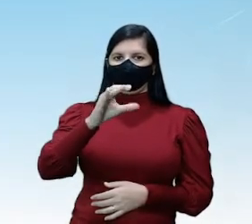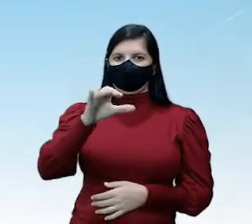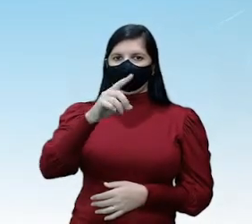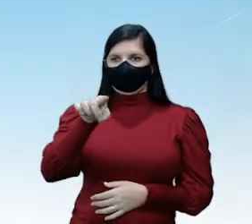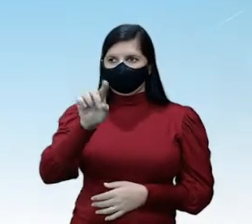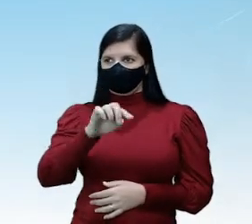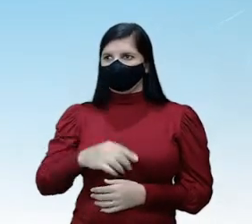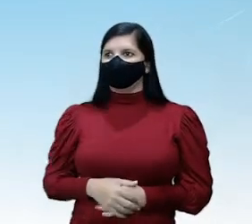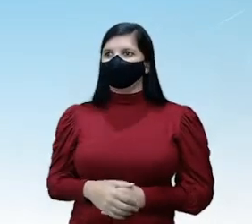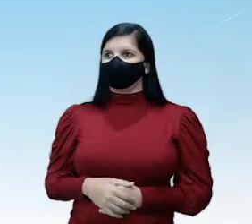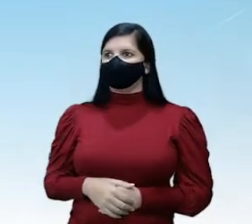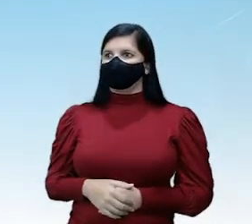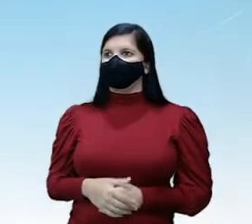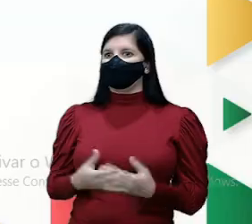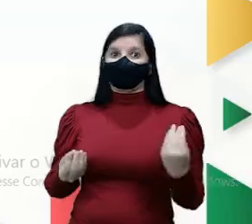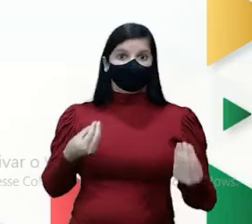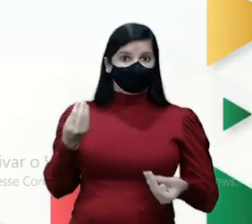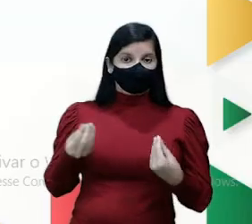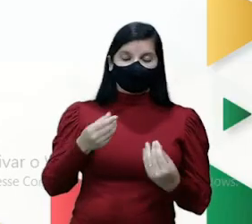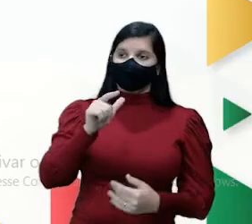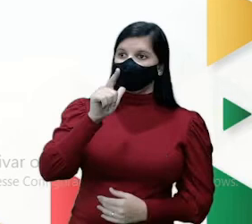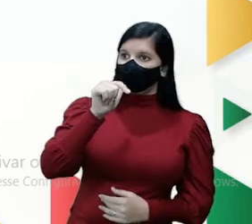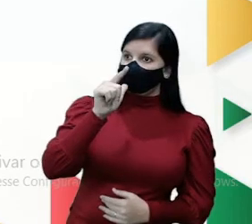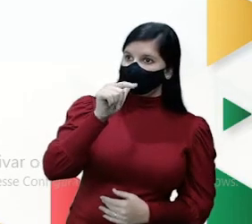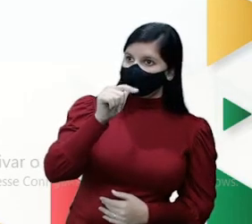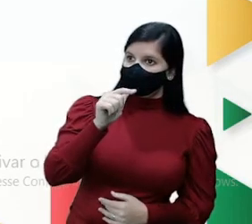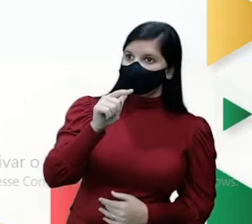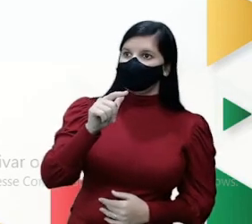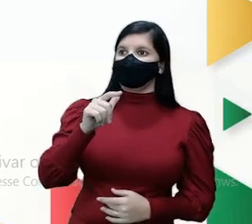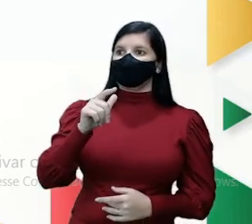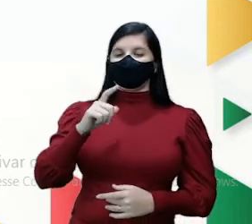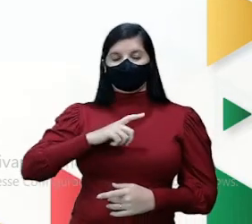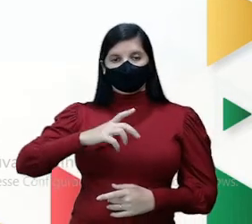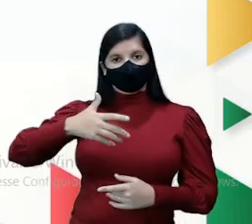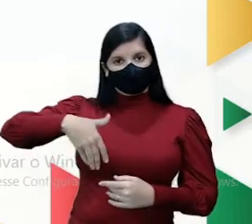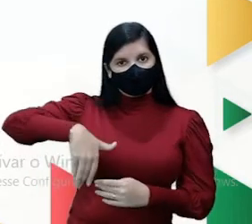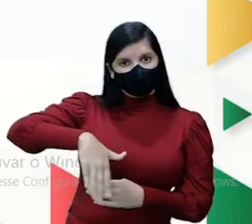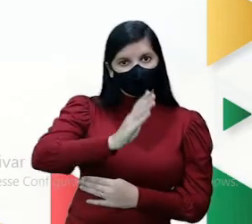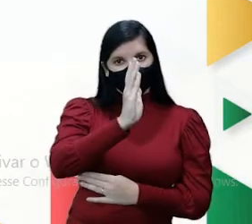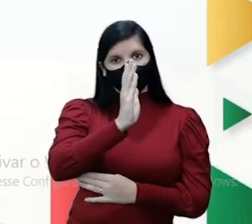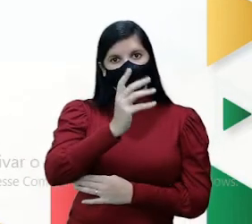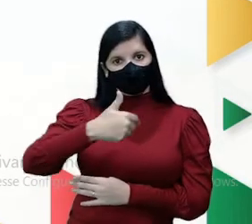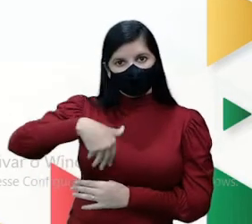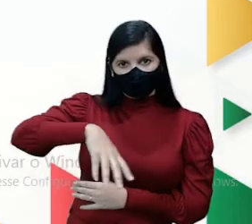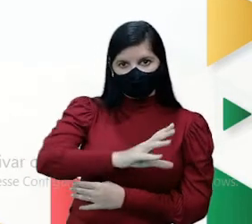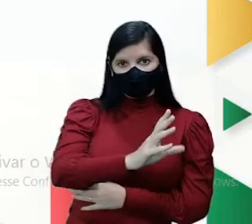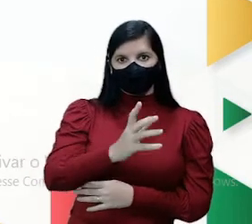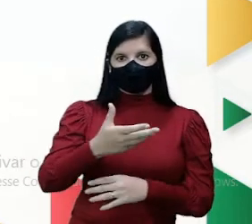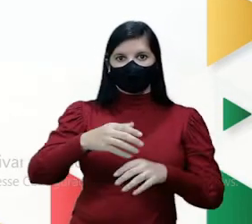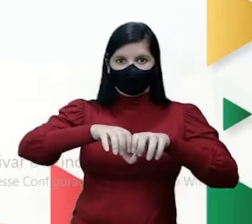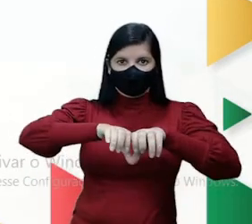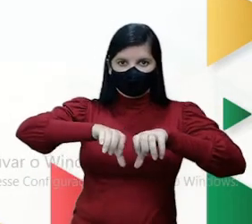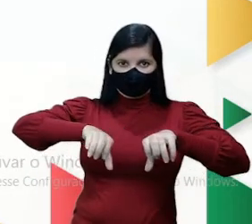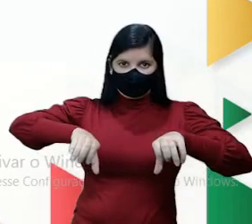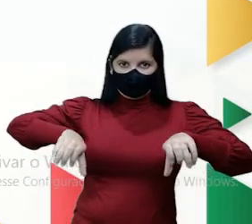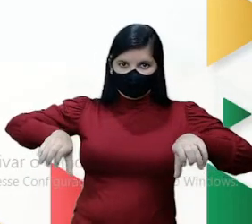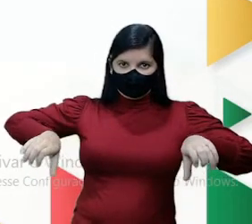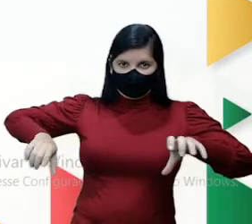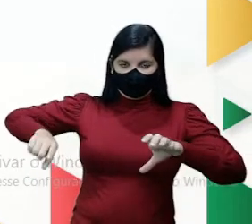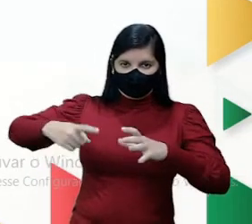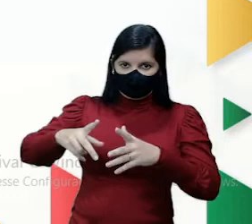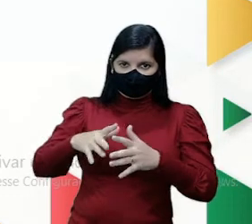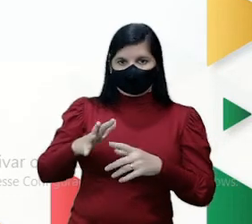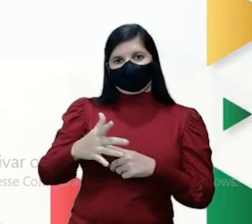adução. Vê só, galerinha, a água agora ela vai ser conduzida por meio de bombas até o local